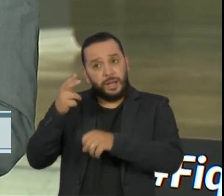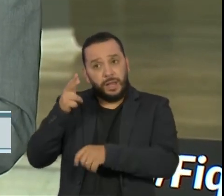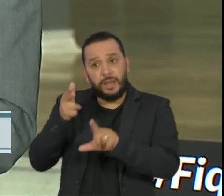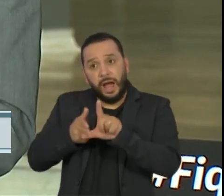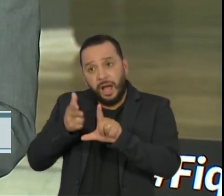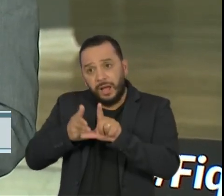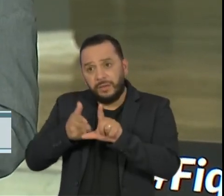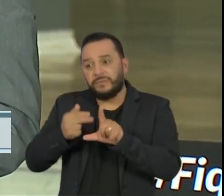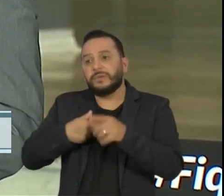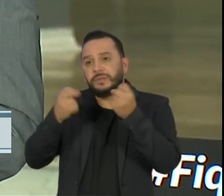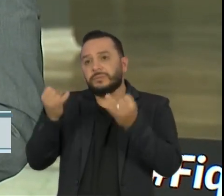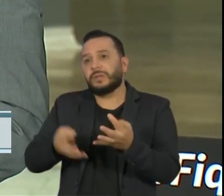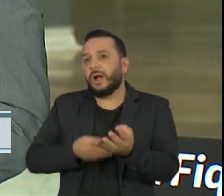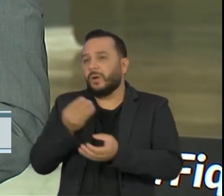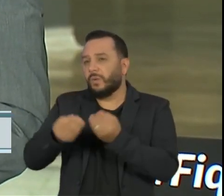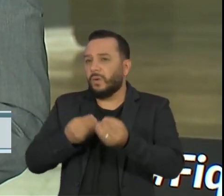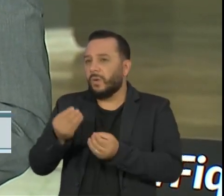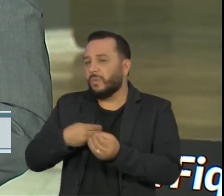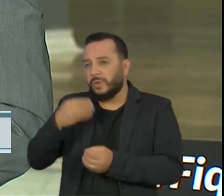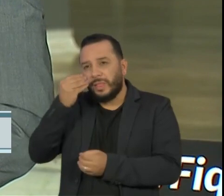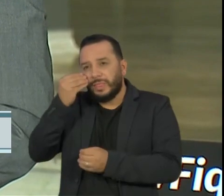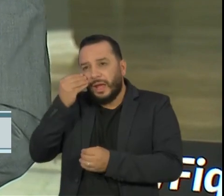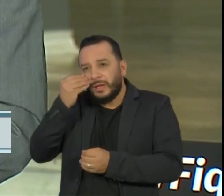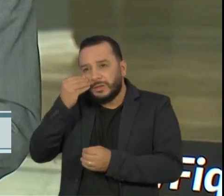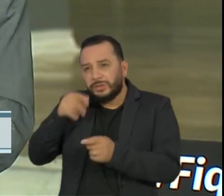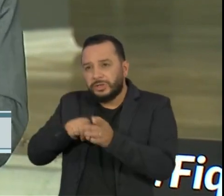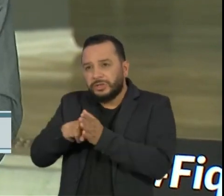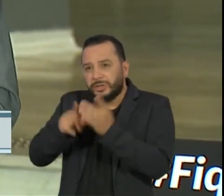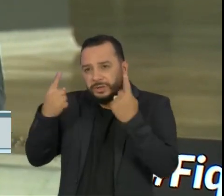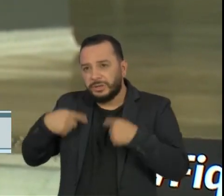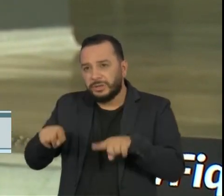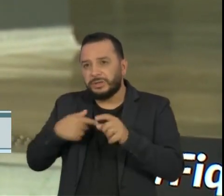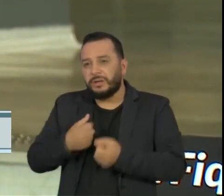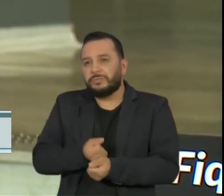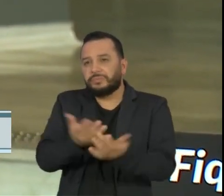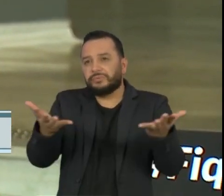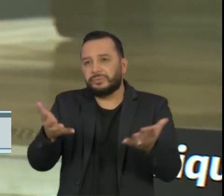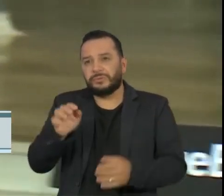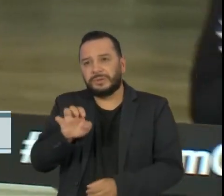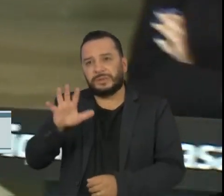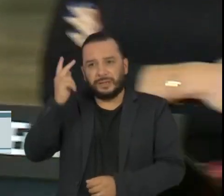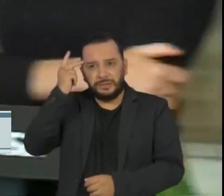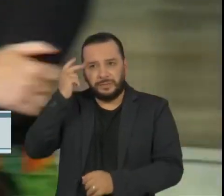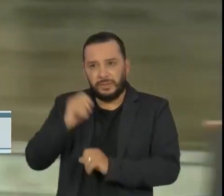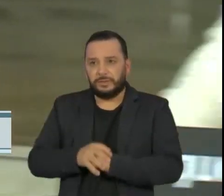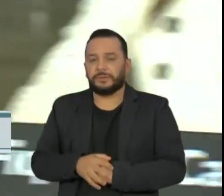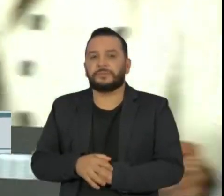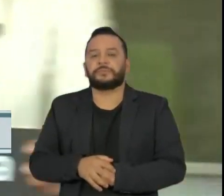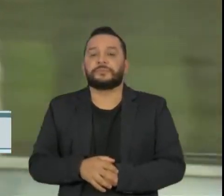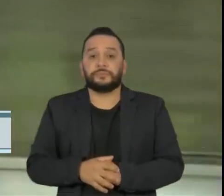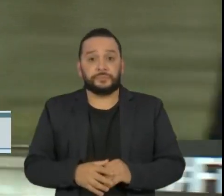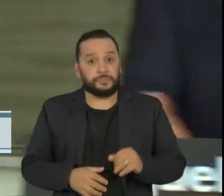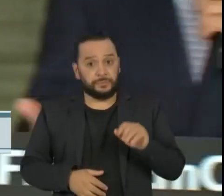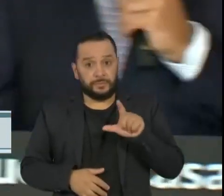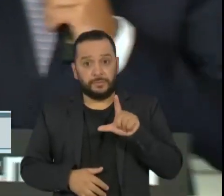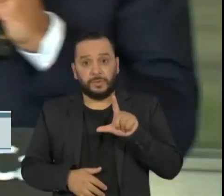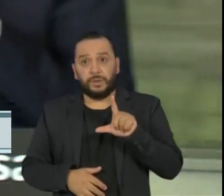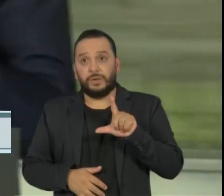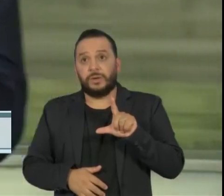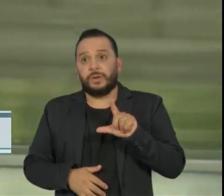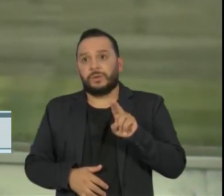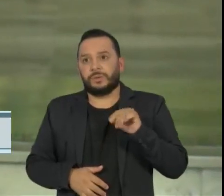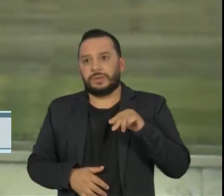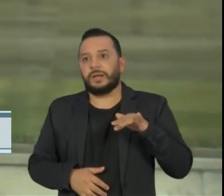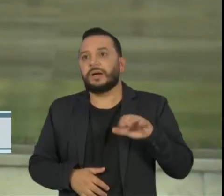a distribuição de testes em todo o território do estado de São Paulo. Luciana, como boa repórter, você já conseguiu um furo,